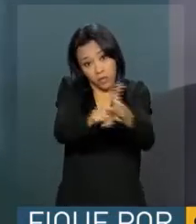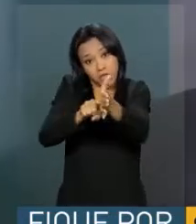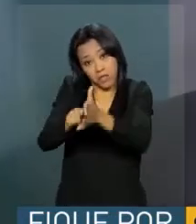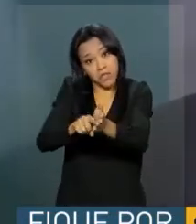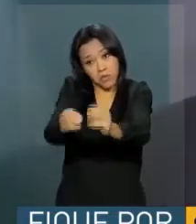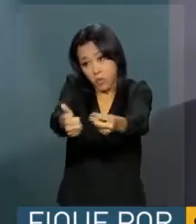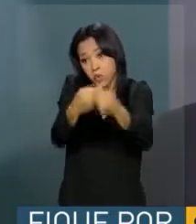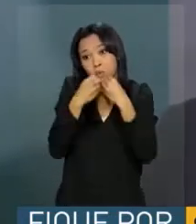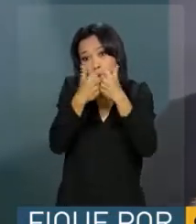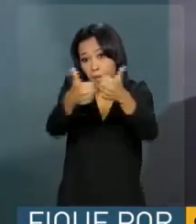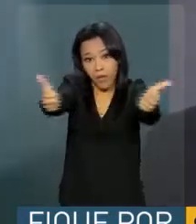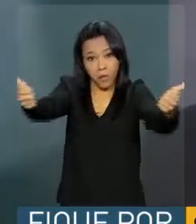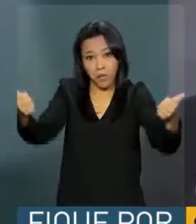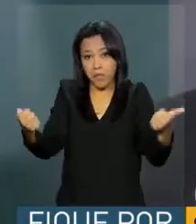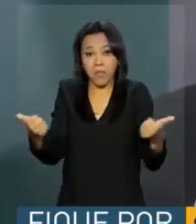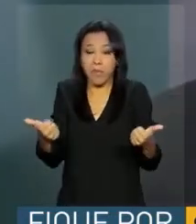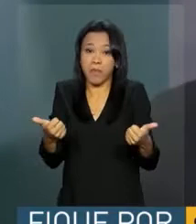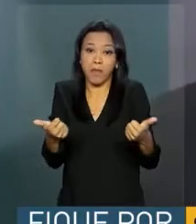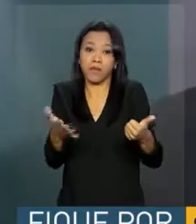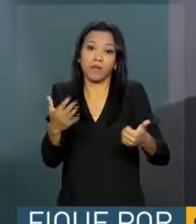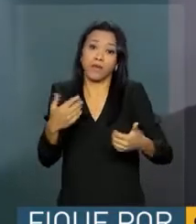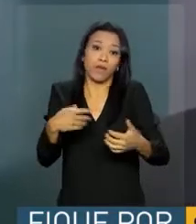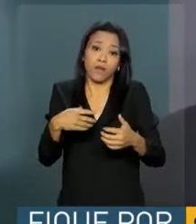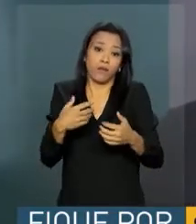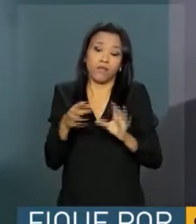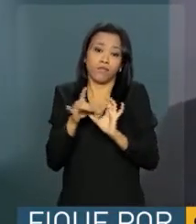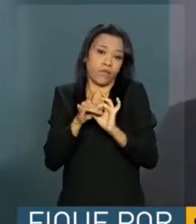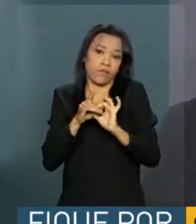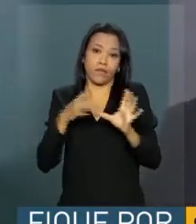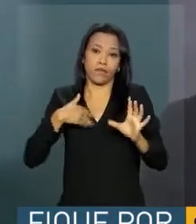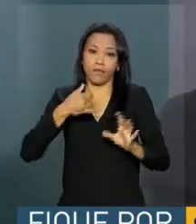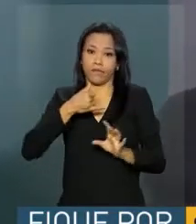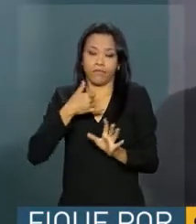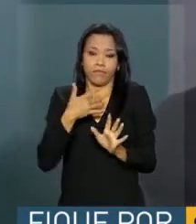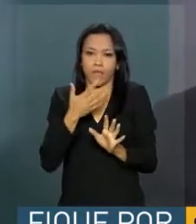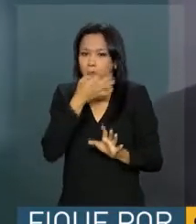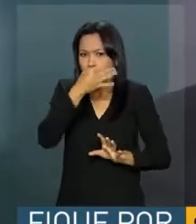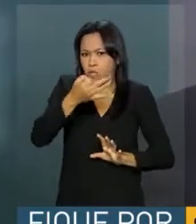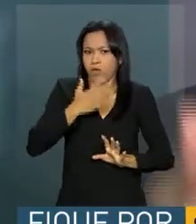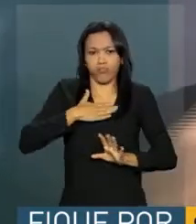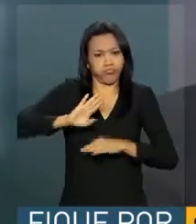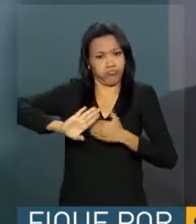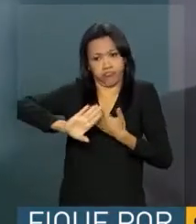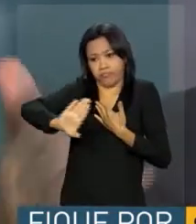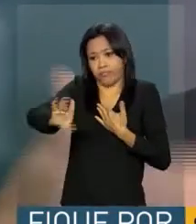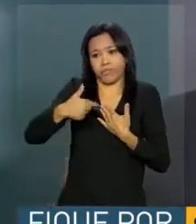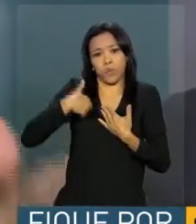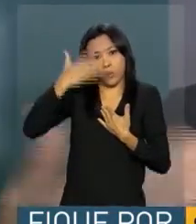dizer, não, esse estudo está sendo feito, independente inclusive da minha opinião a respeito dele. Porque agora, no momento em que for